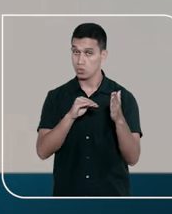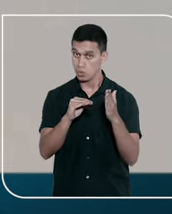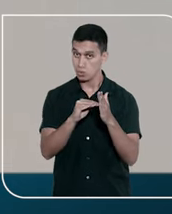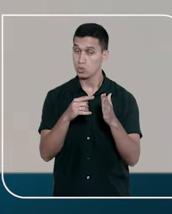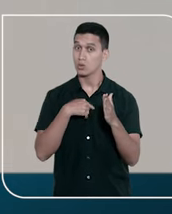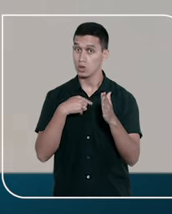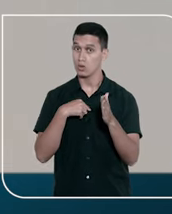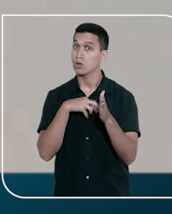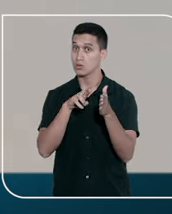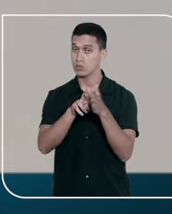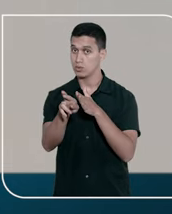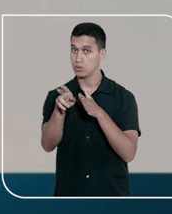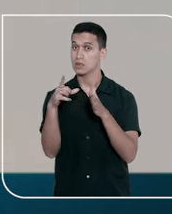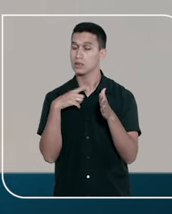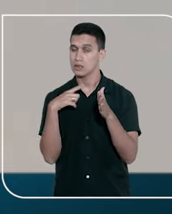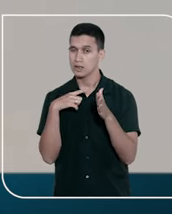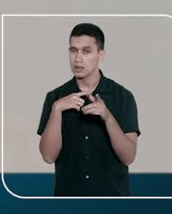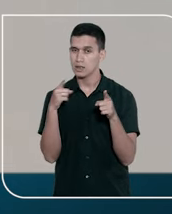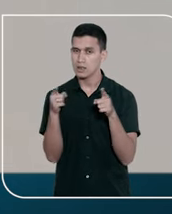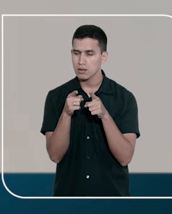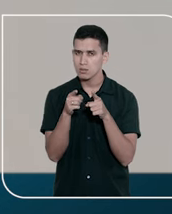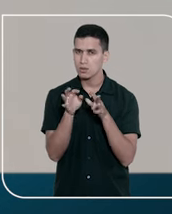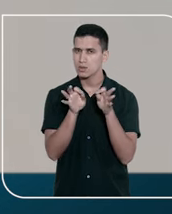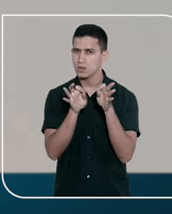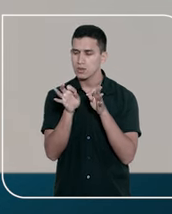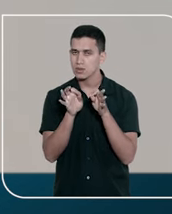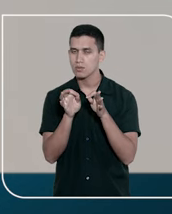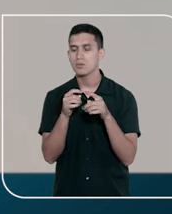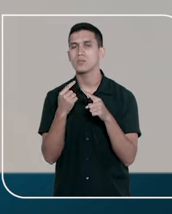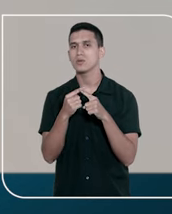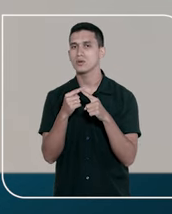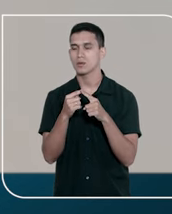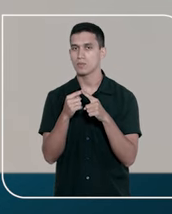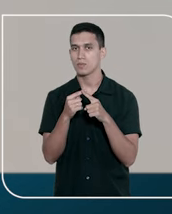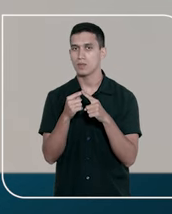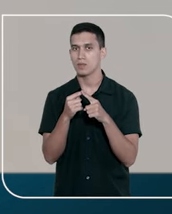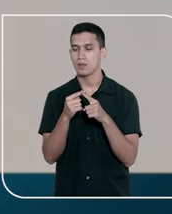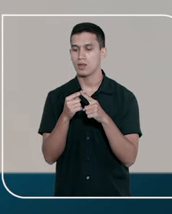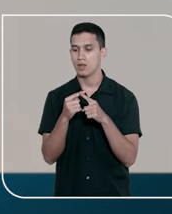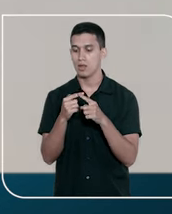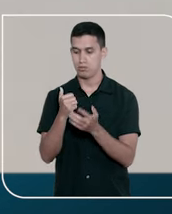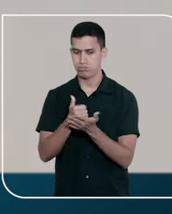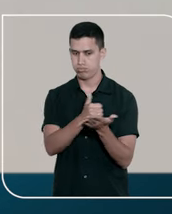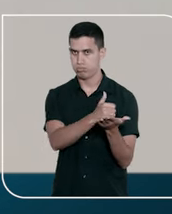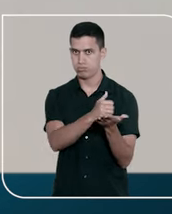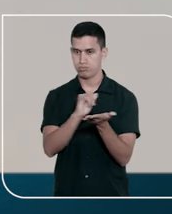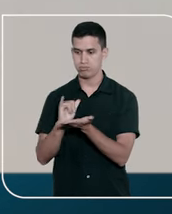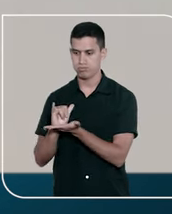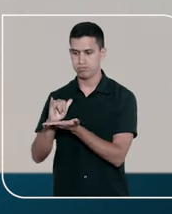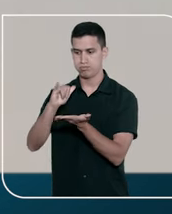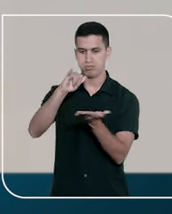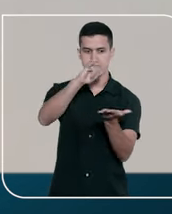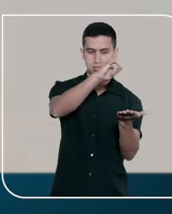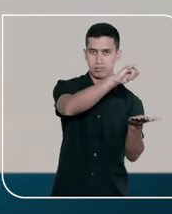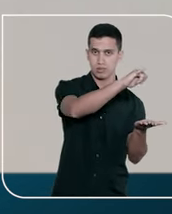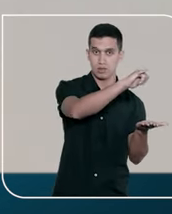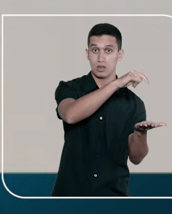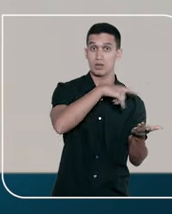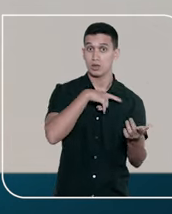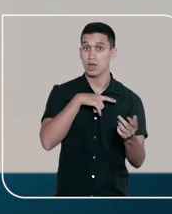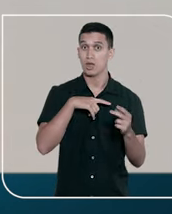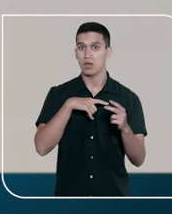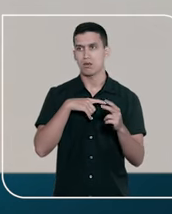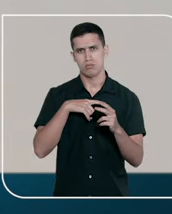Eu respondo fazendo uma brevíssima digressão. Por que o transporte aéreo é na sua essência um serviço